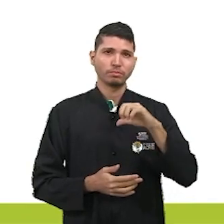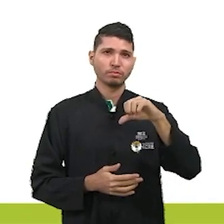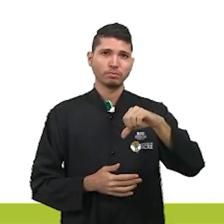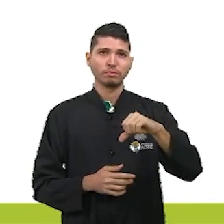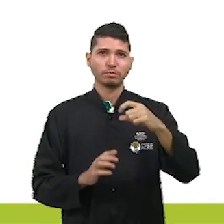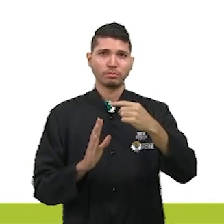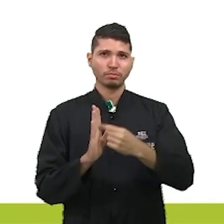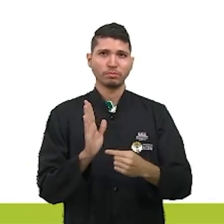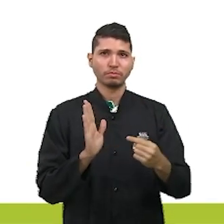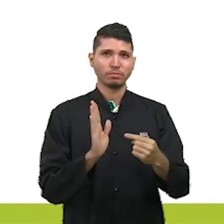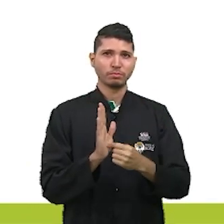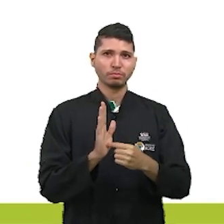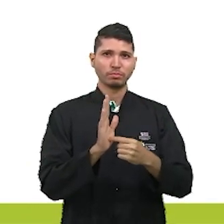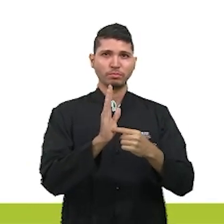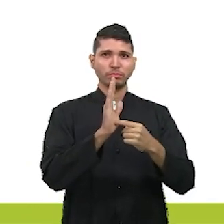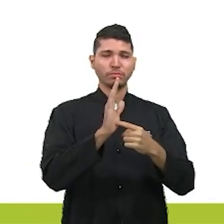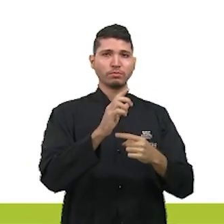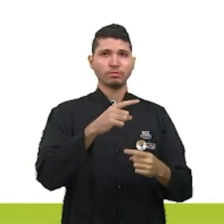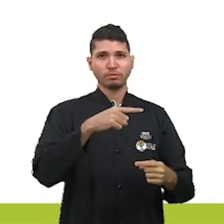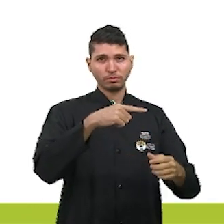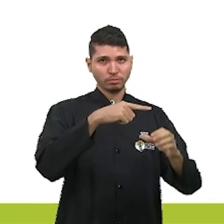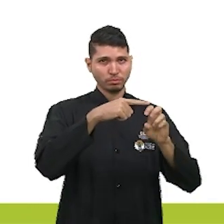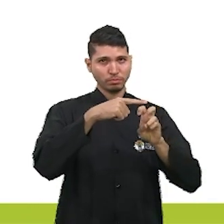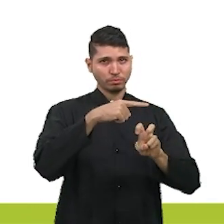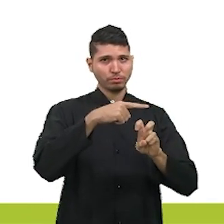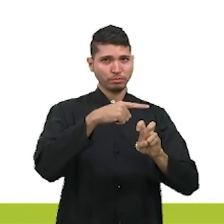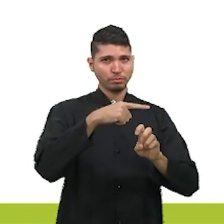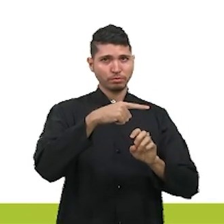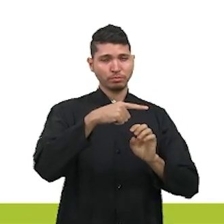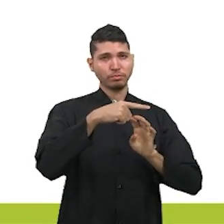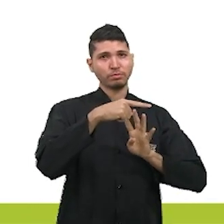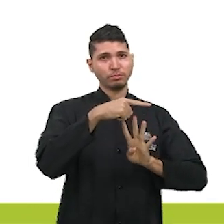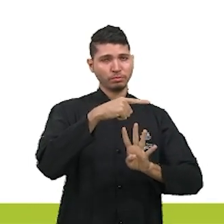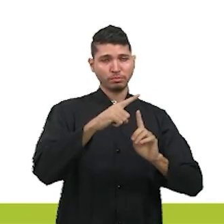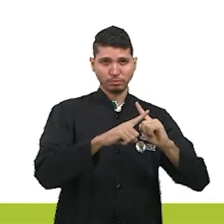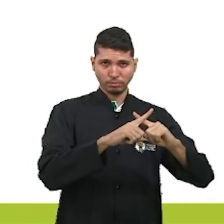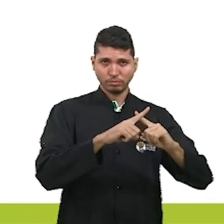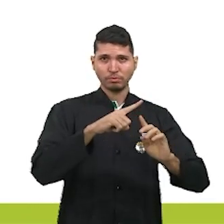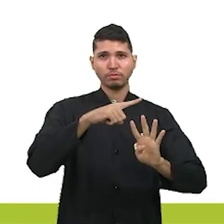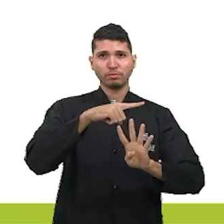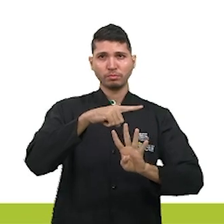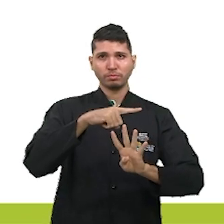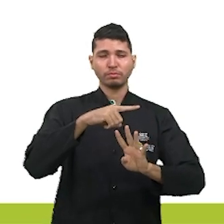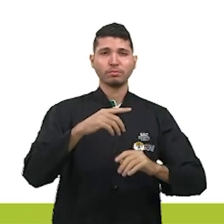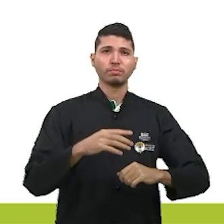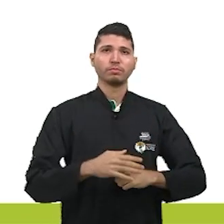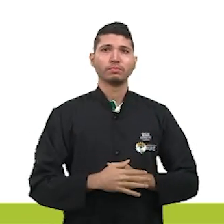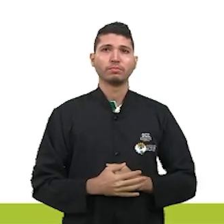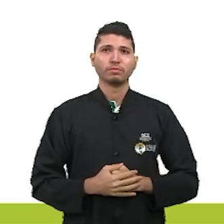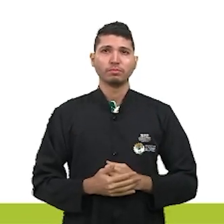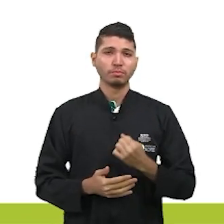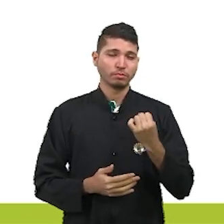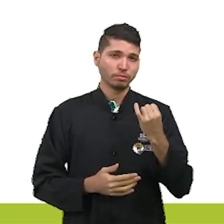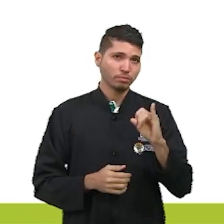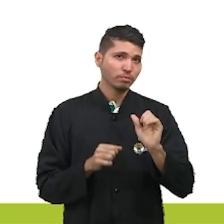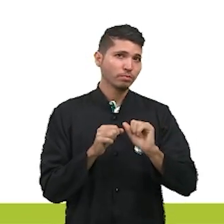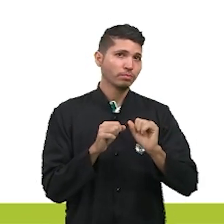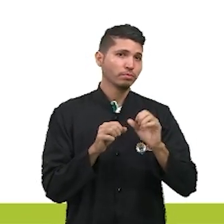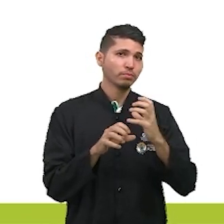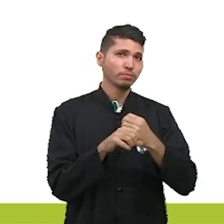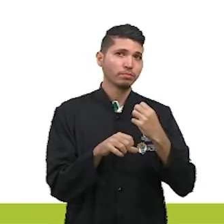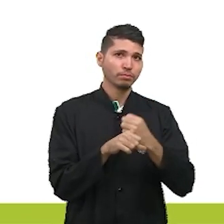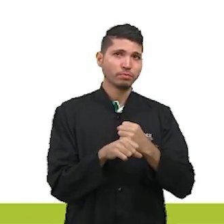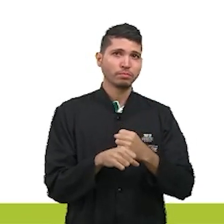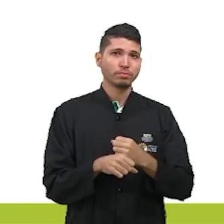para 5 fatorial vezes 4 fatorial. Se você fizer as contas, você obtém o